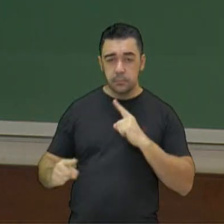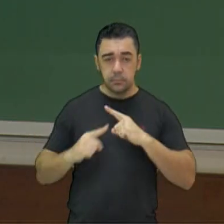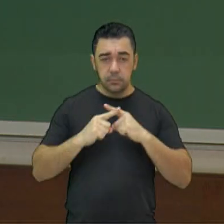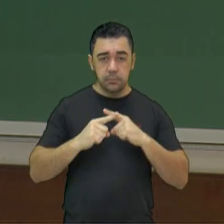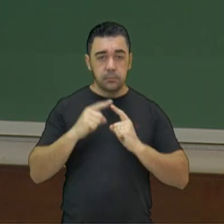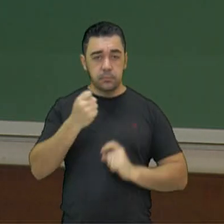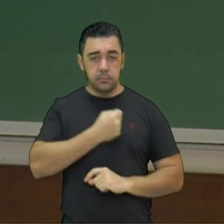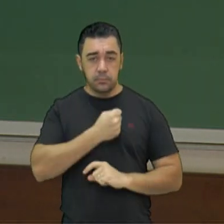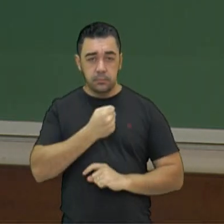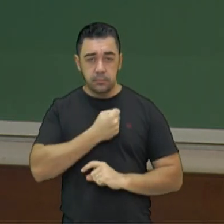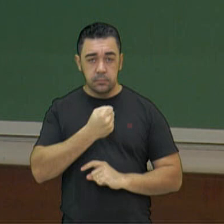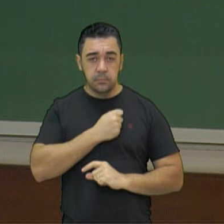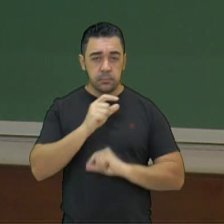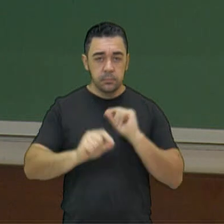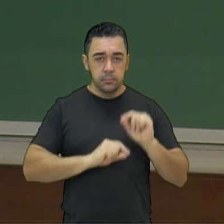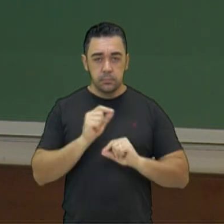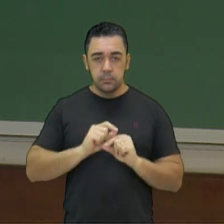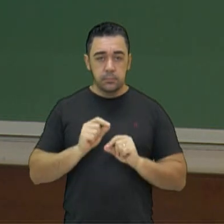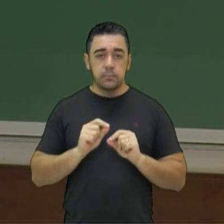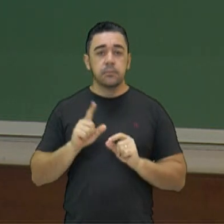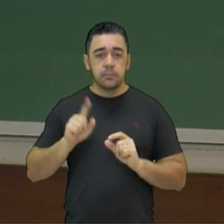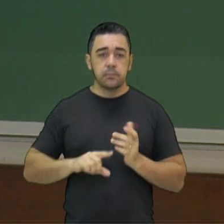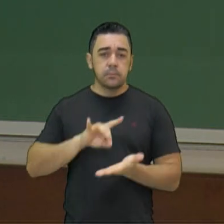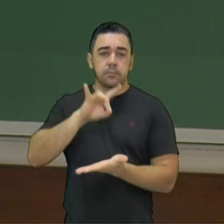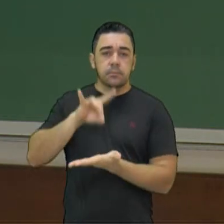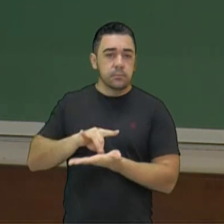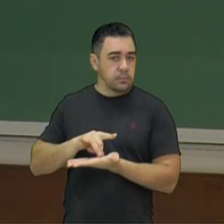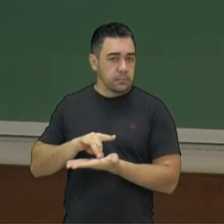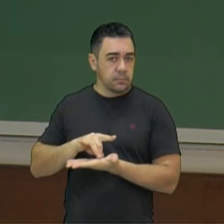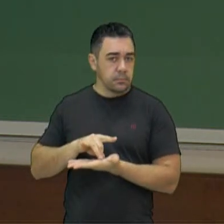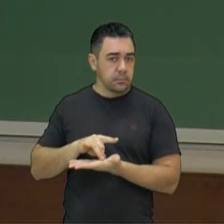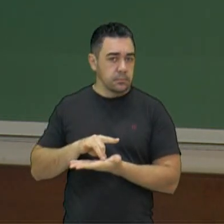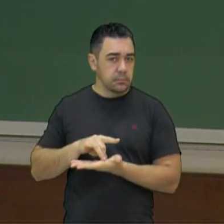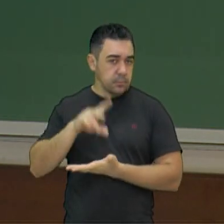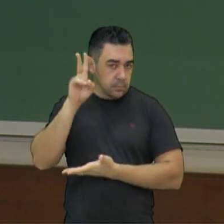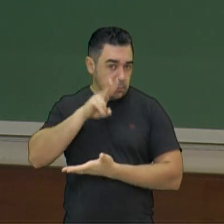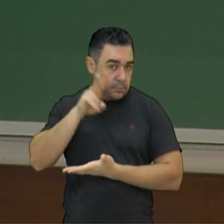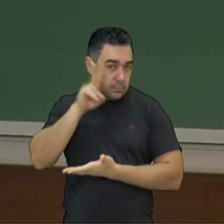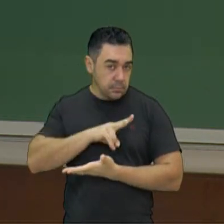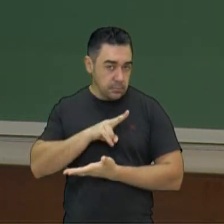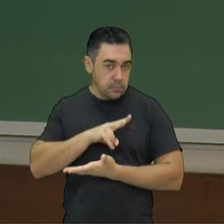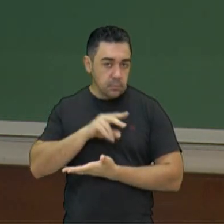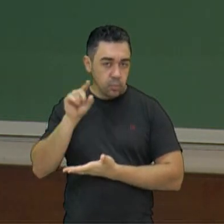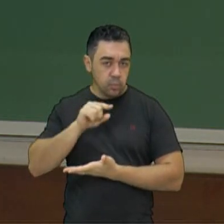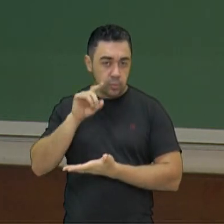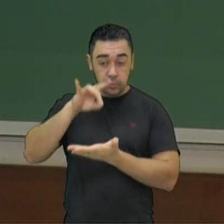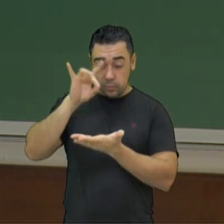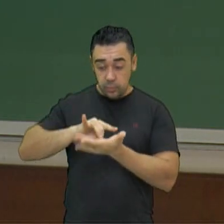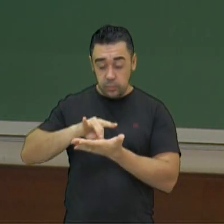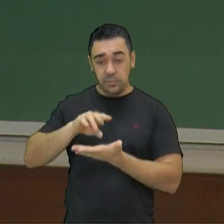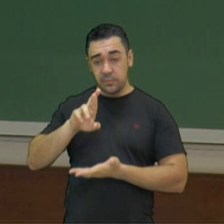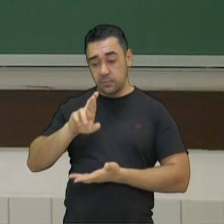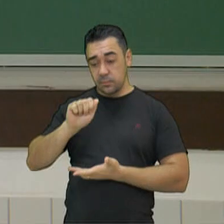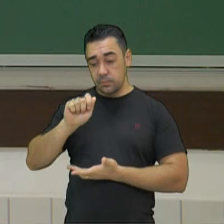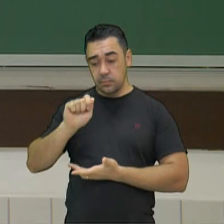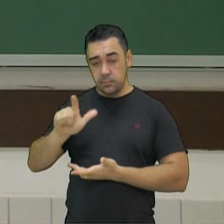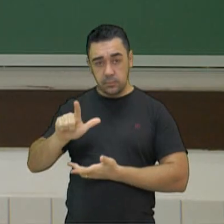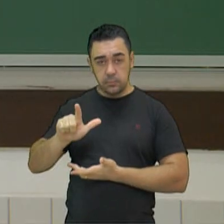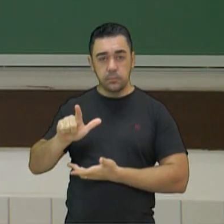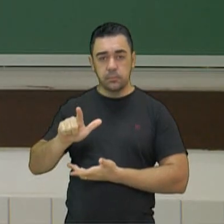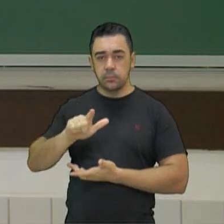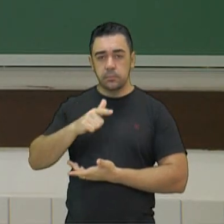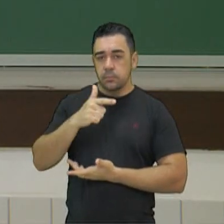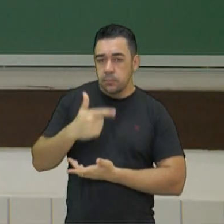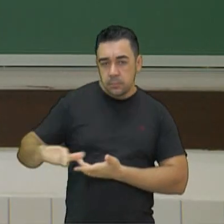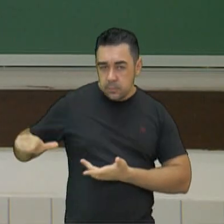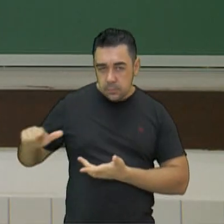é um número complexo puramente real. Lembra? Não? Então, vou te relembrar. O número puramente real é aquele que não tem